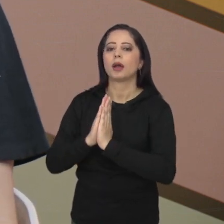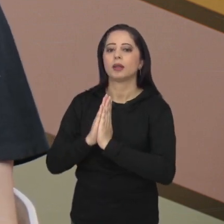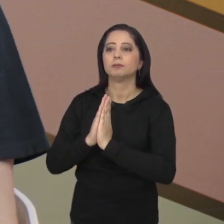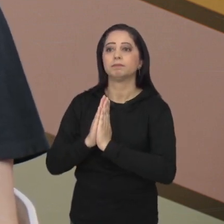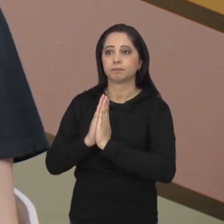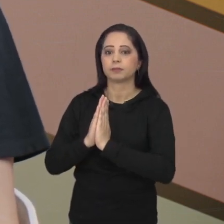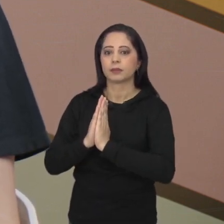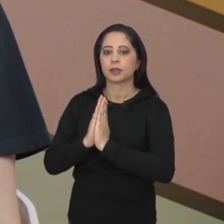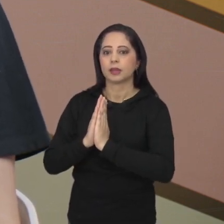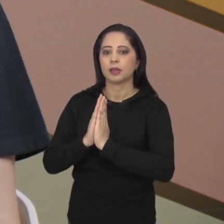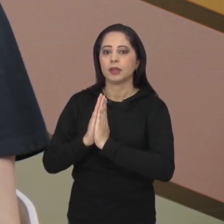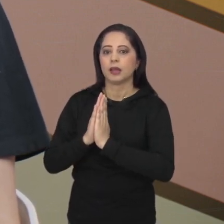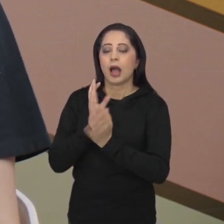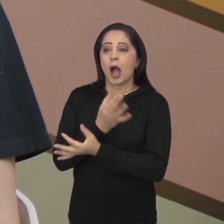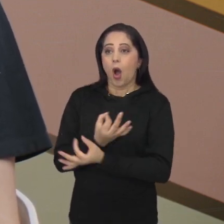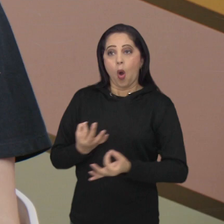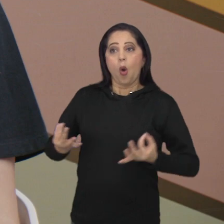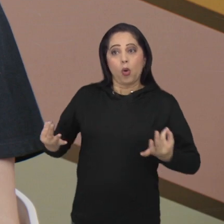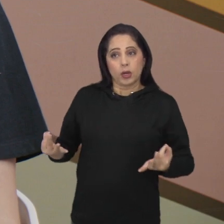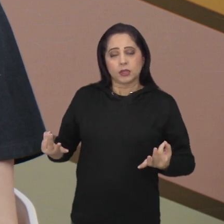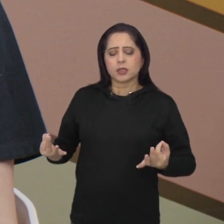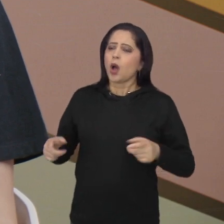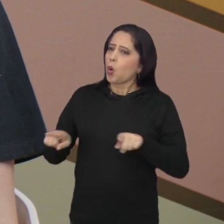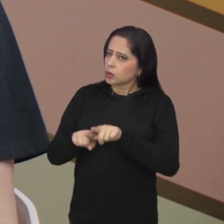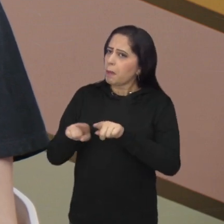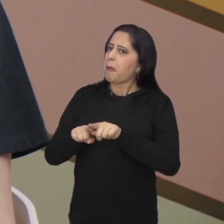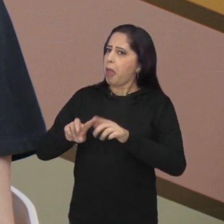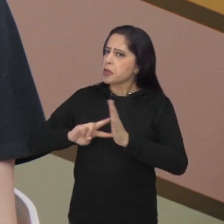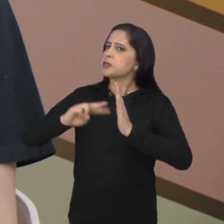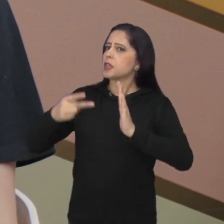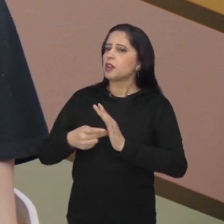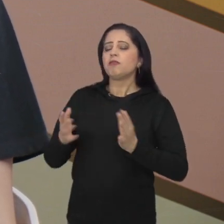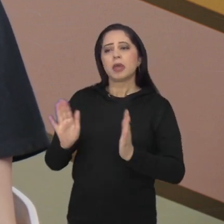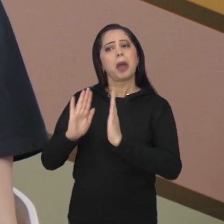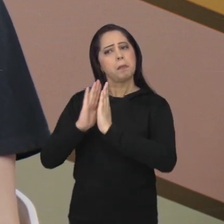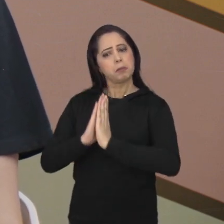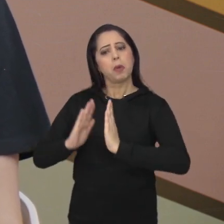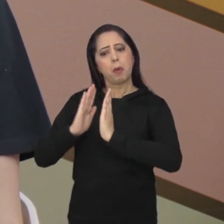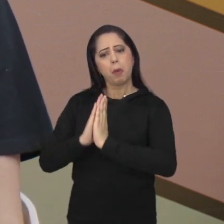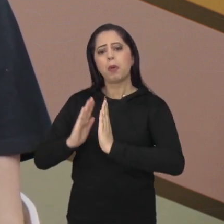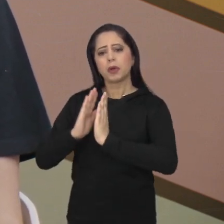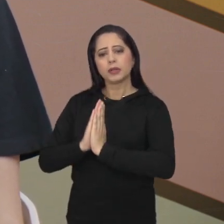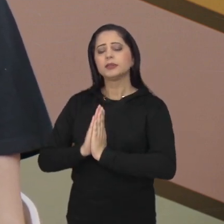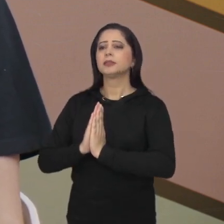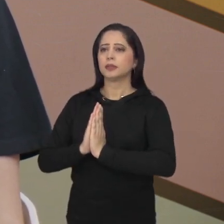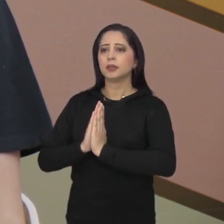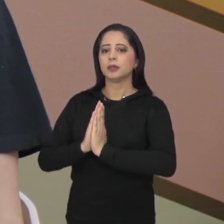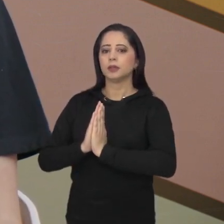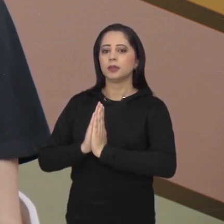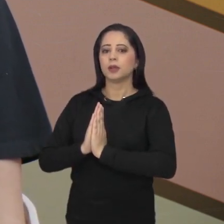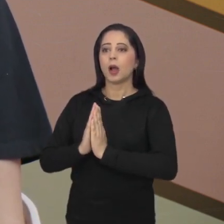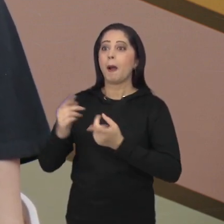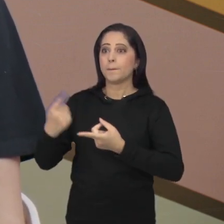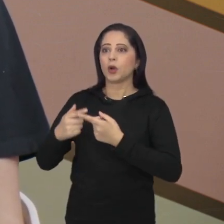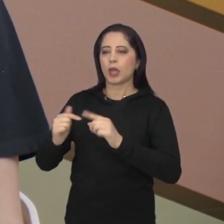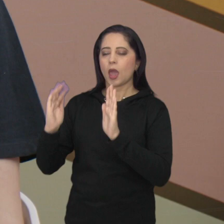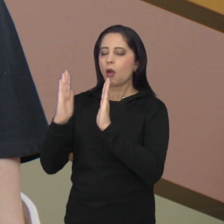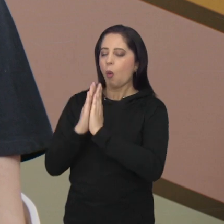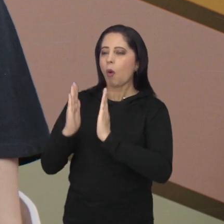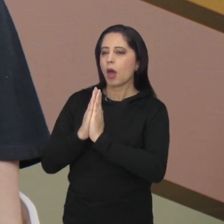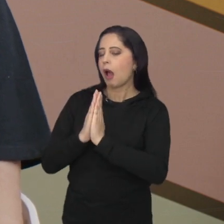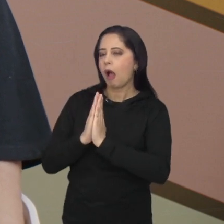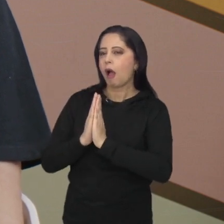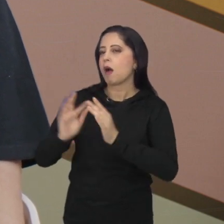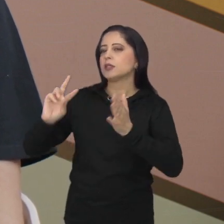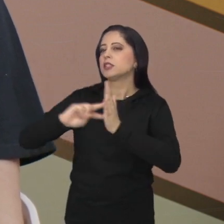considera a meditação como uma forma de oração, que nada mais é que orar é um estado de conexão, né?